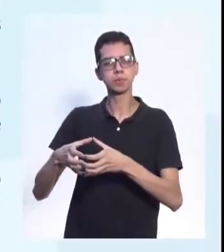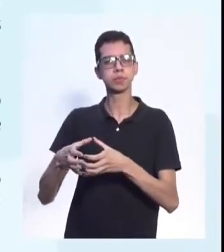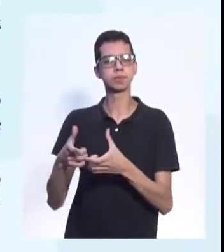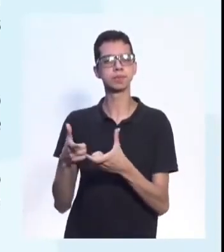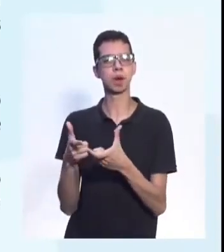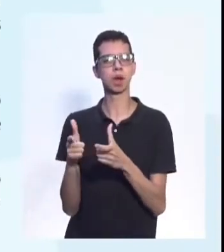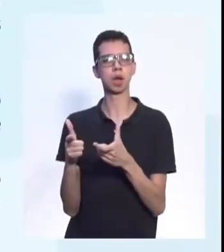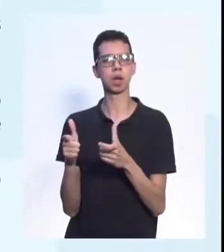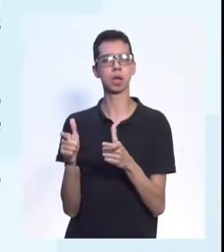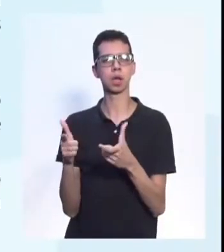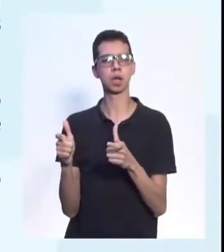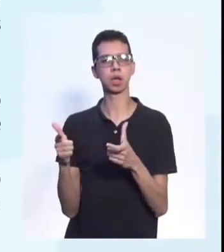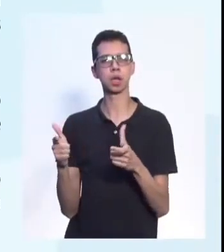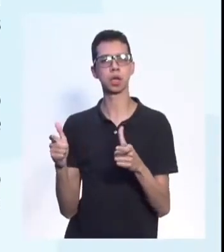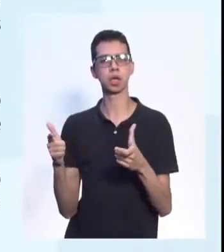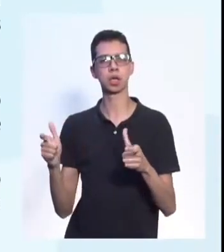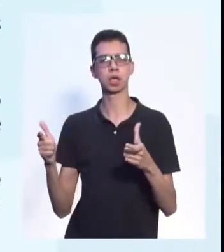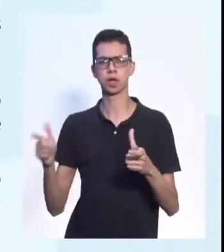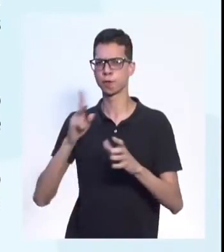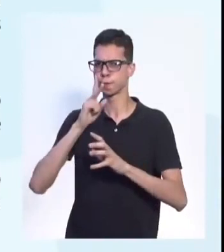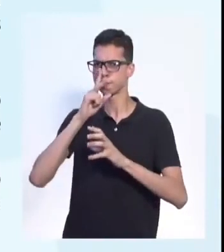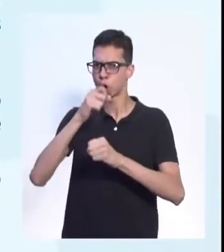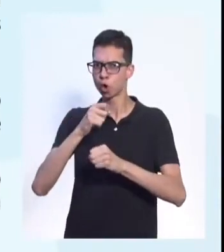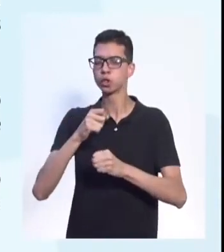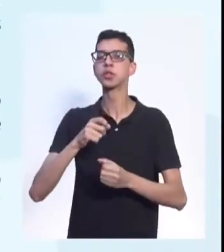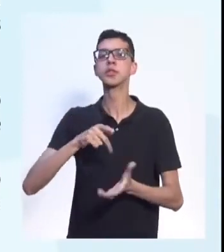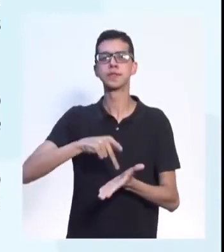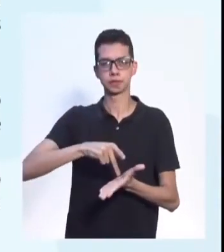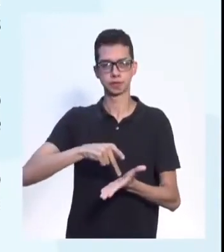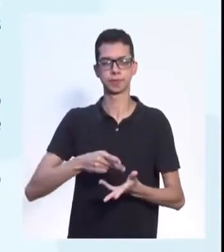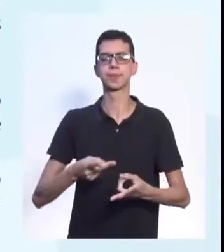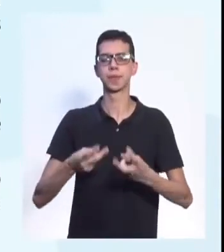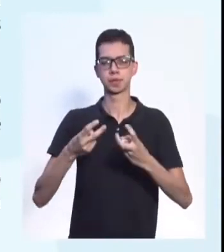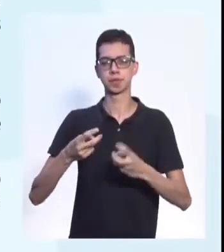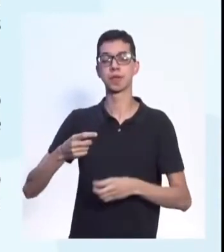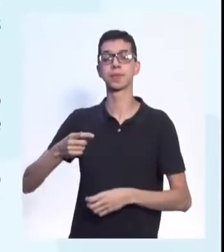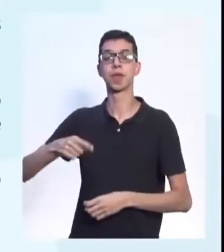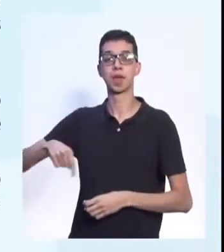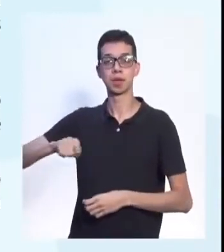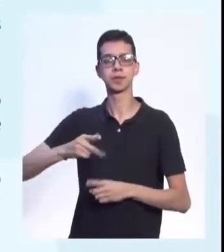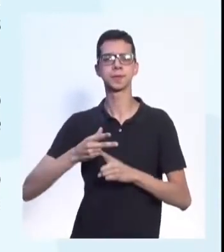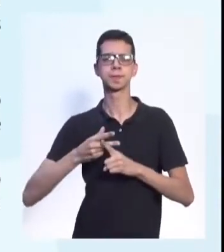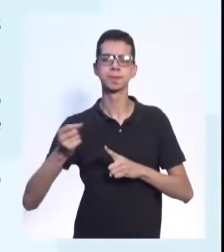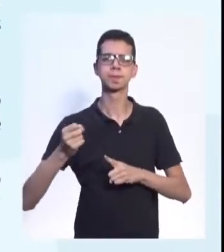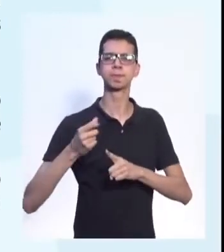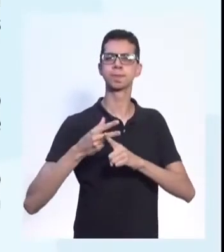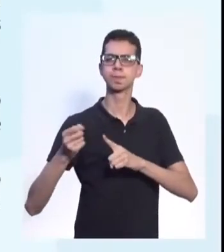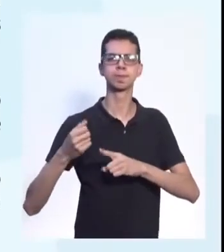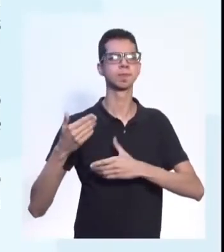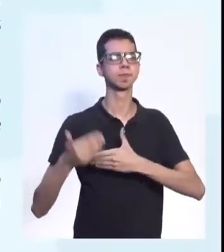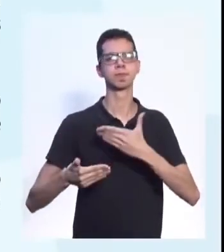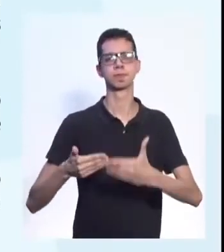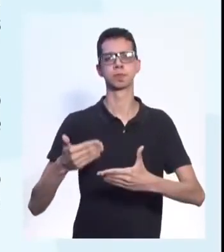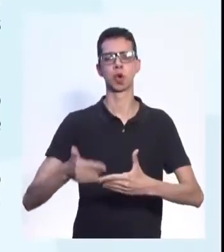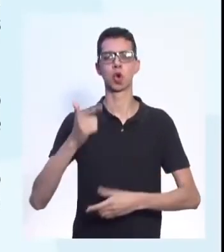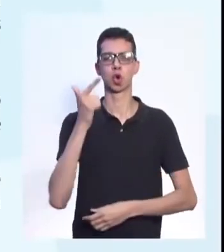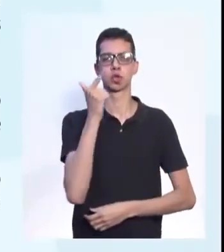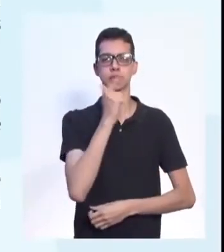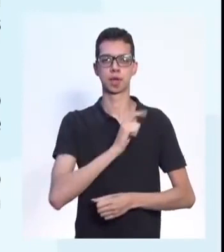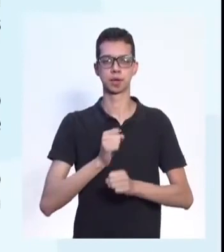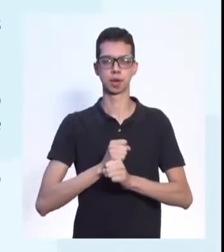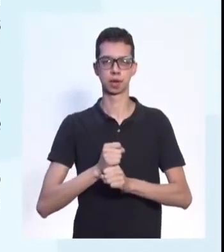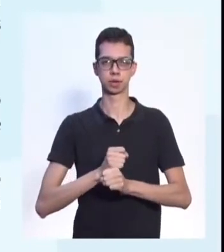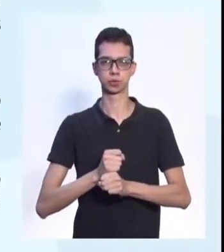gente vê todas as conquistas que eles conseguiram ao longo dos anos, né? No período inicial, a gente pode ver ali que